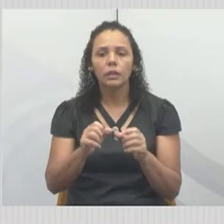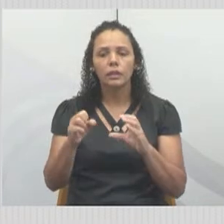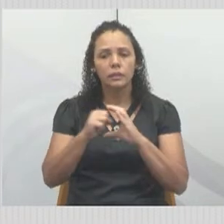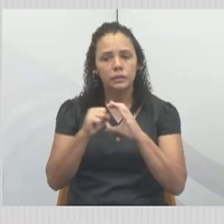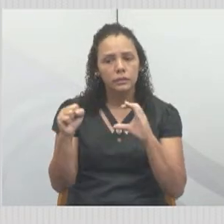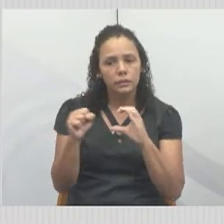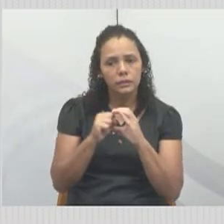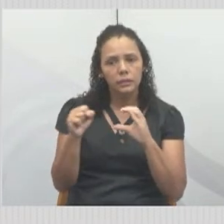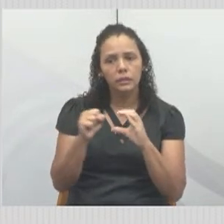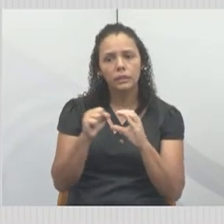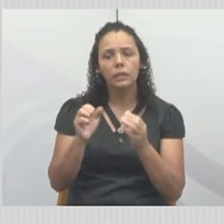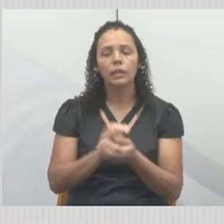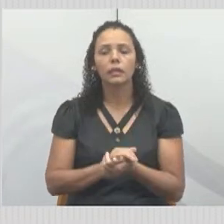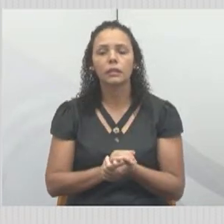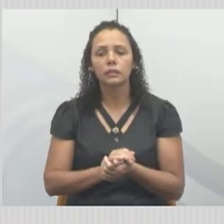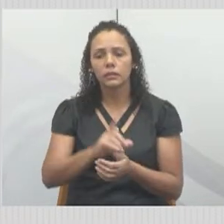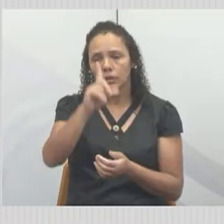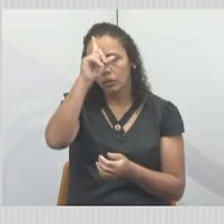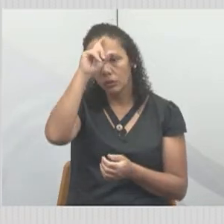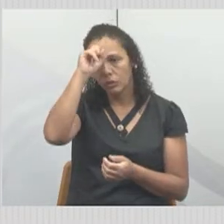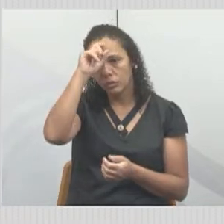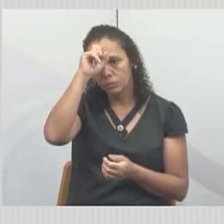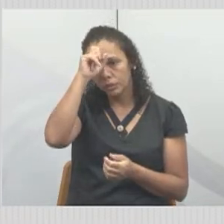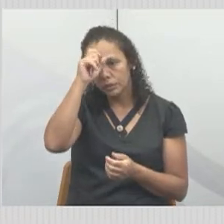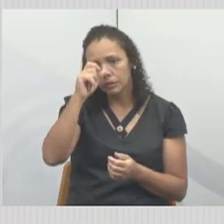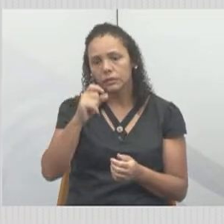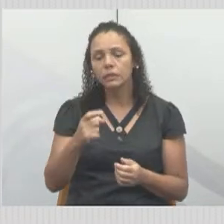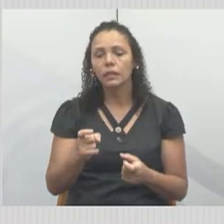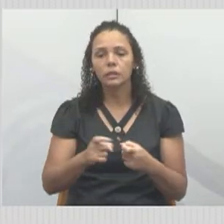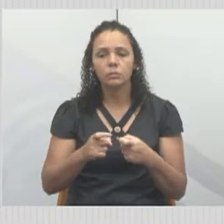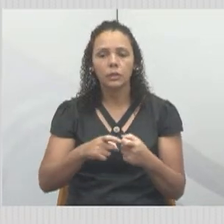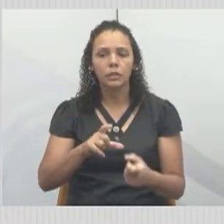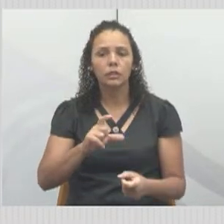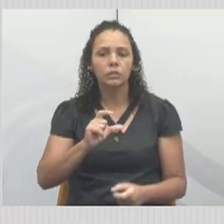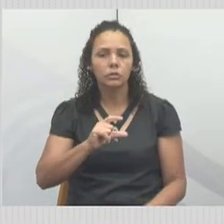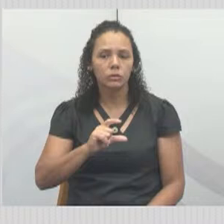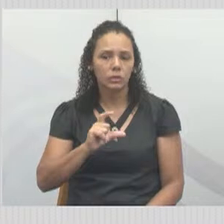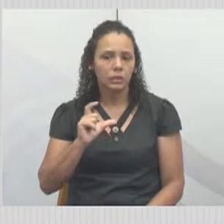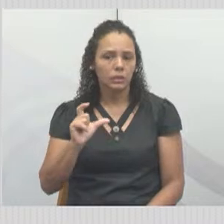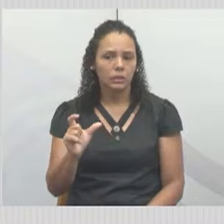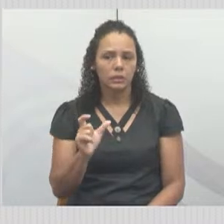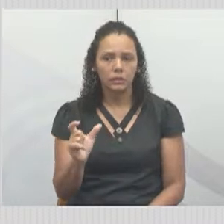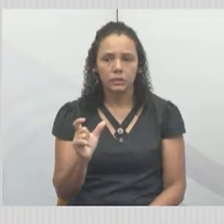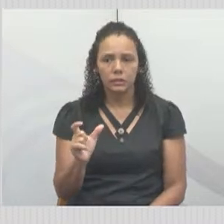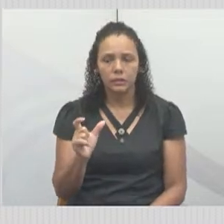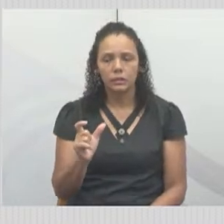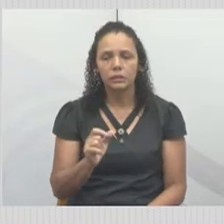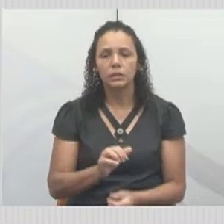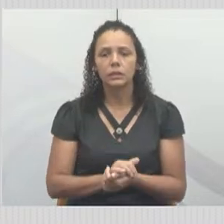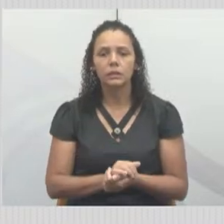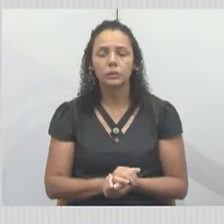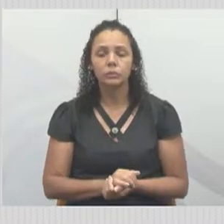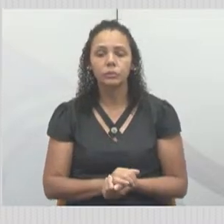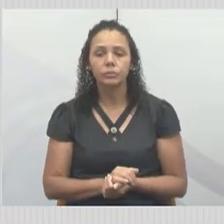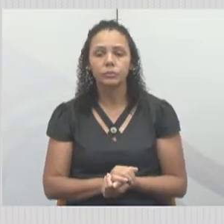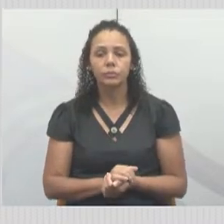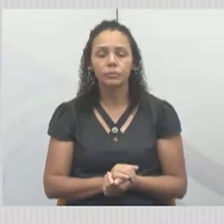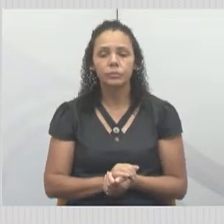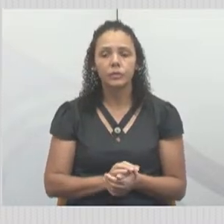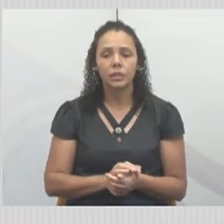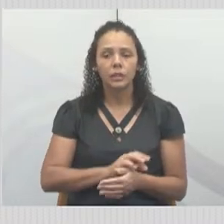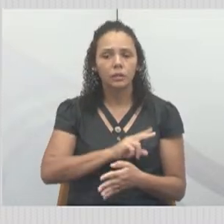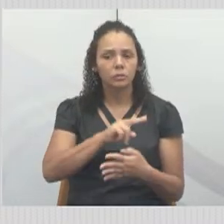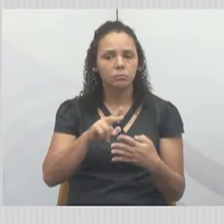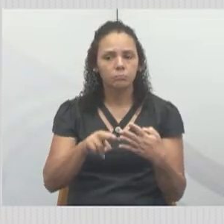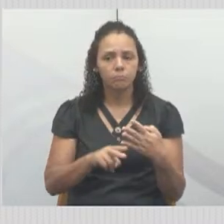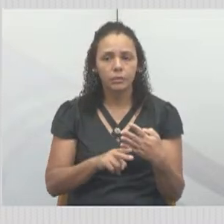Casa, convênio com os hospitais municipais, e aqui enquadra o Hospital São Francisco, a CEPAC e demais outras